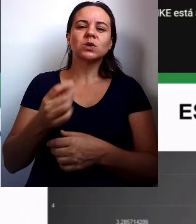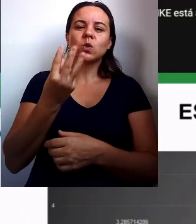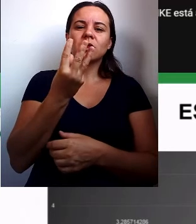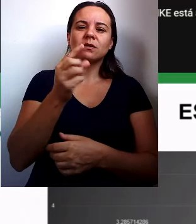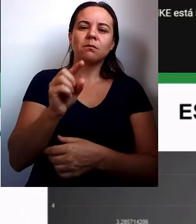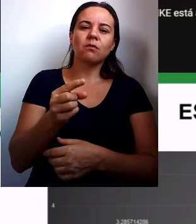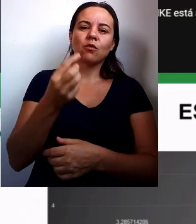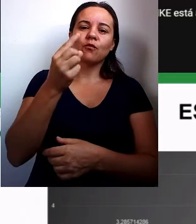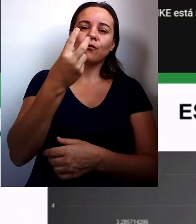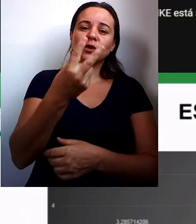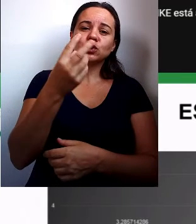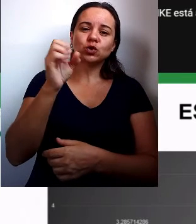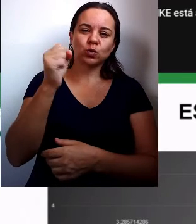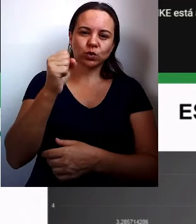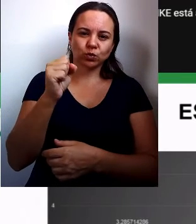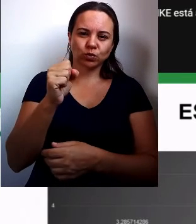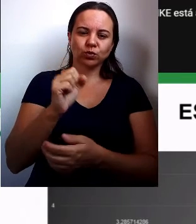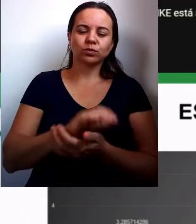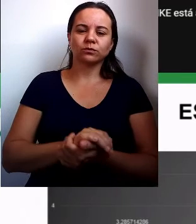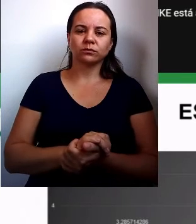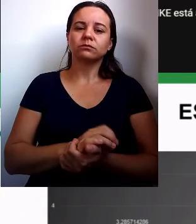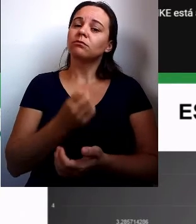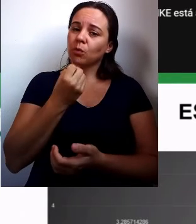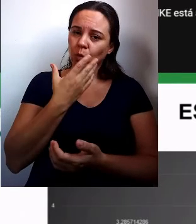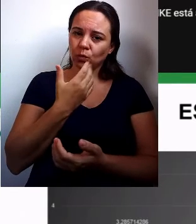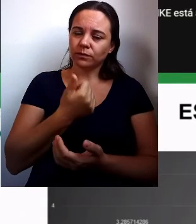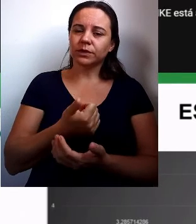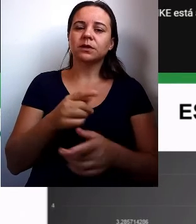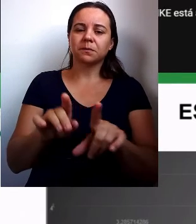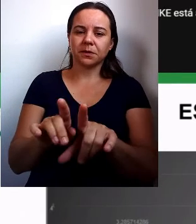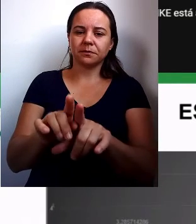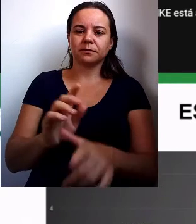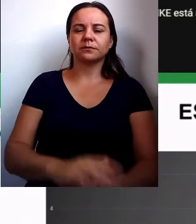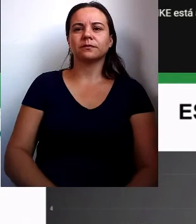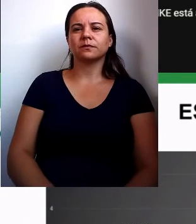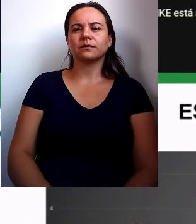uma pontuação de 3,28.